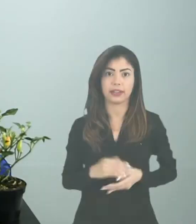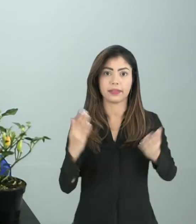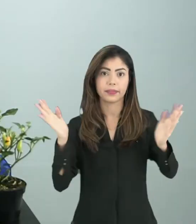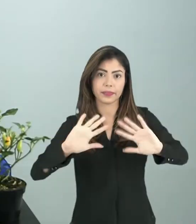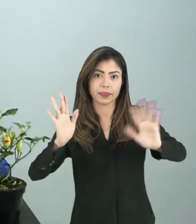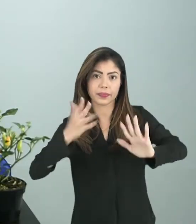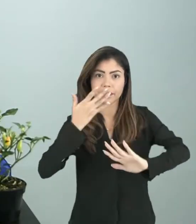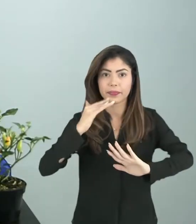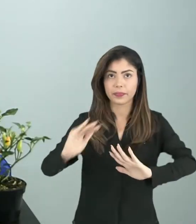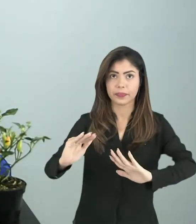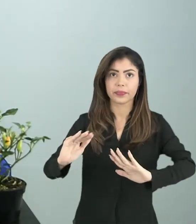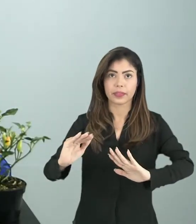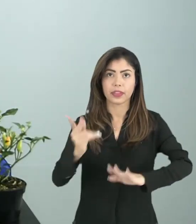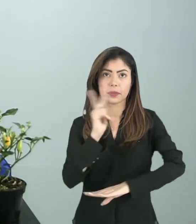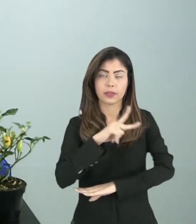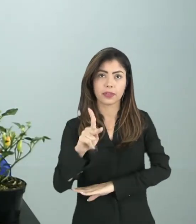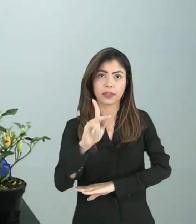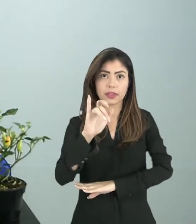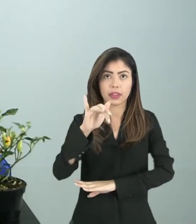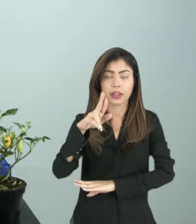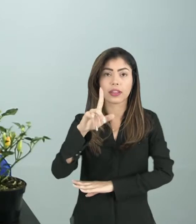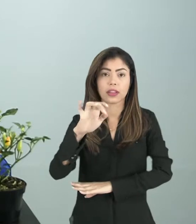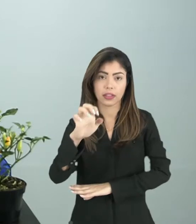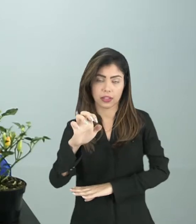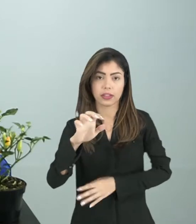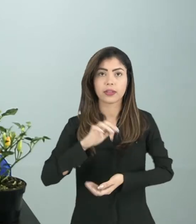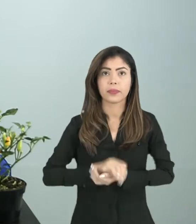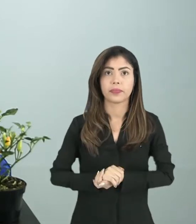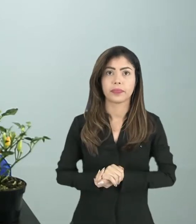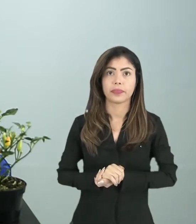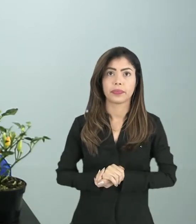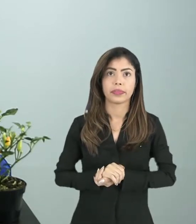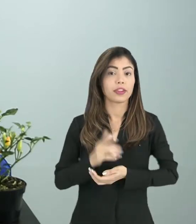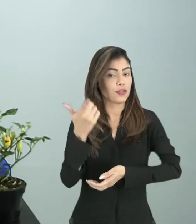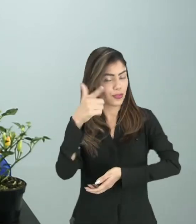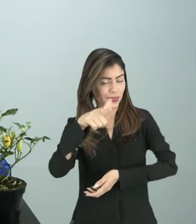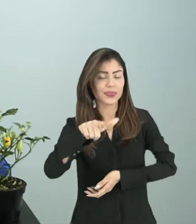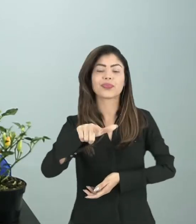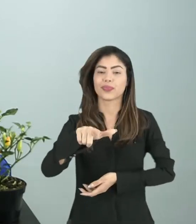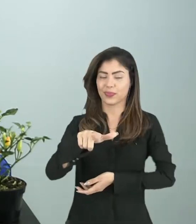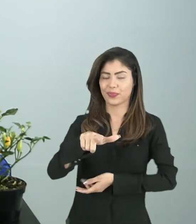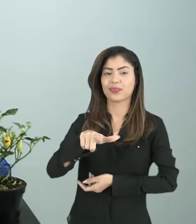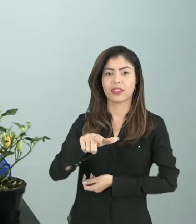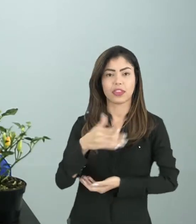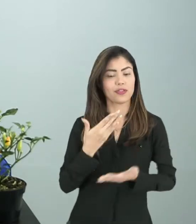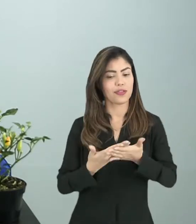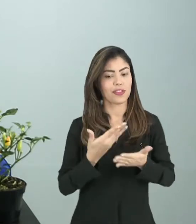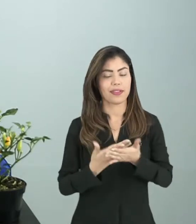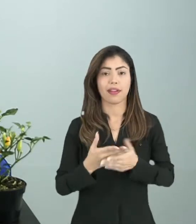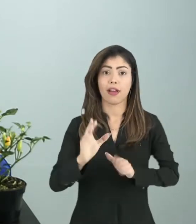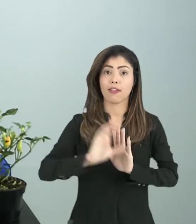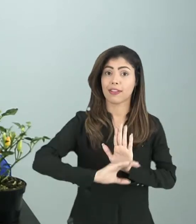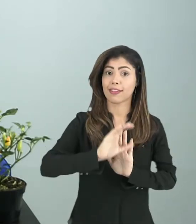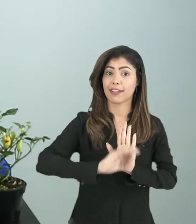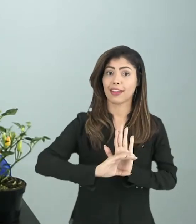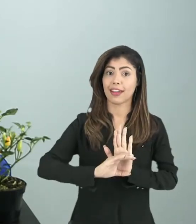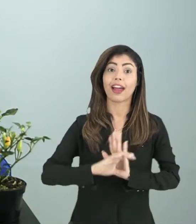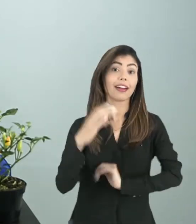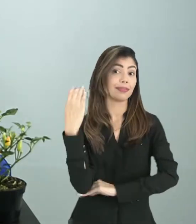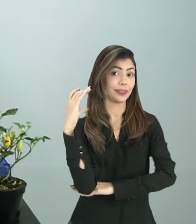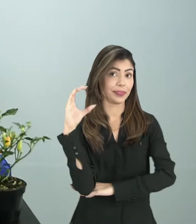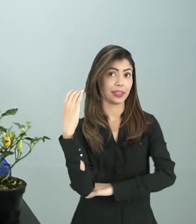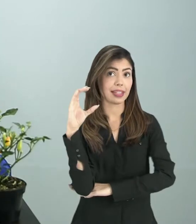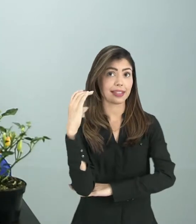Olá, crianças! Sou a professora Eliane Medeiros e estou aqui novamente para estudar com vocês os conteúdos relacionados à disciplina